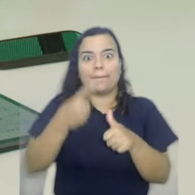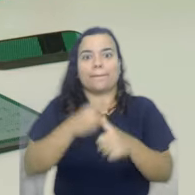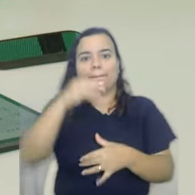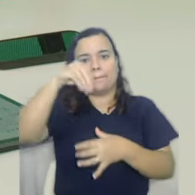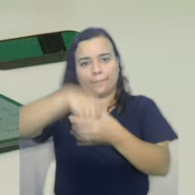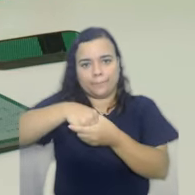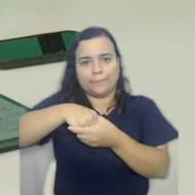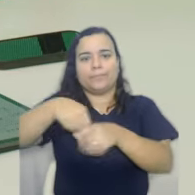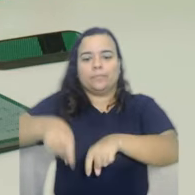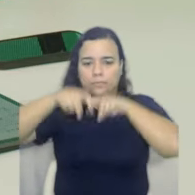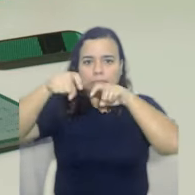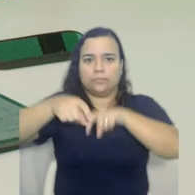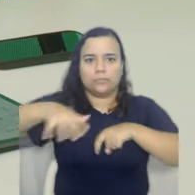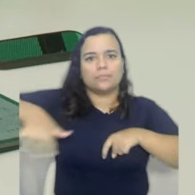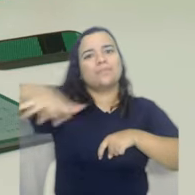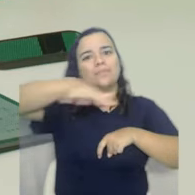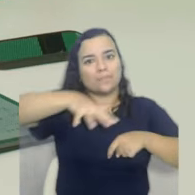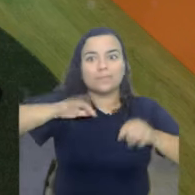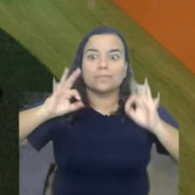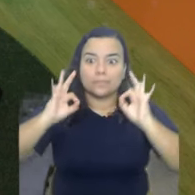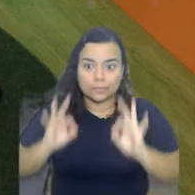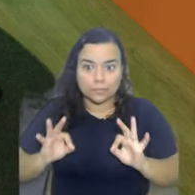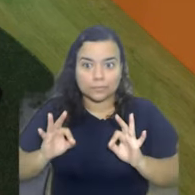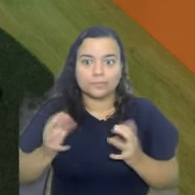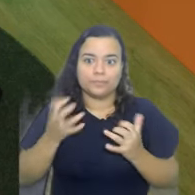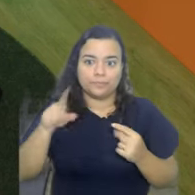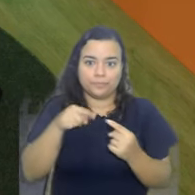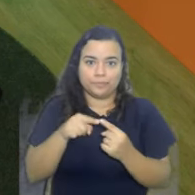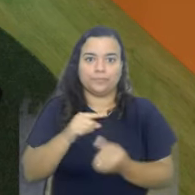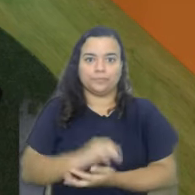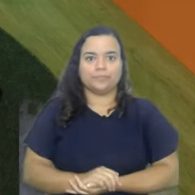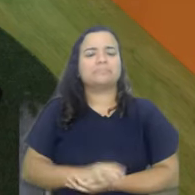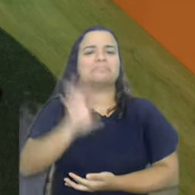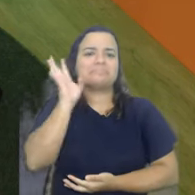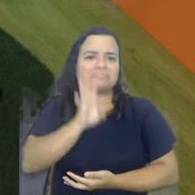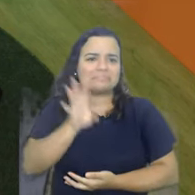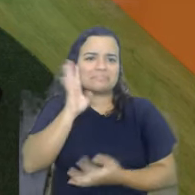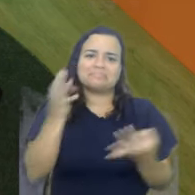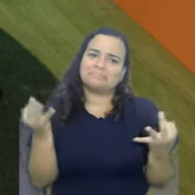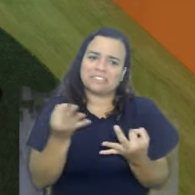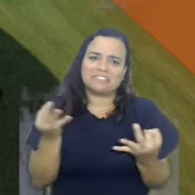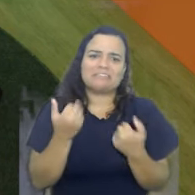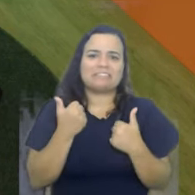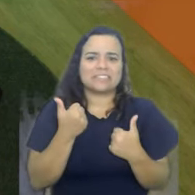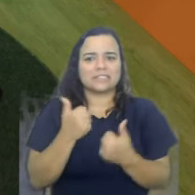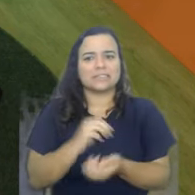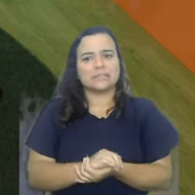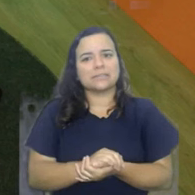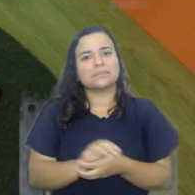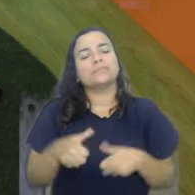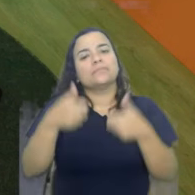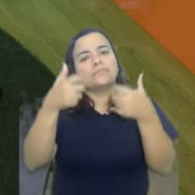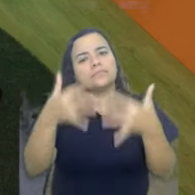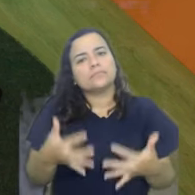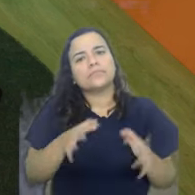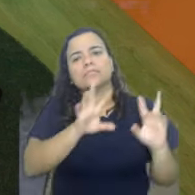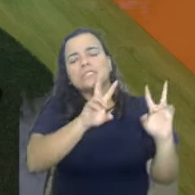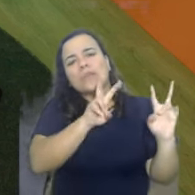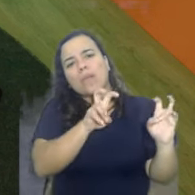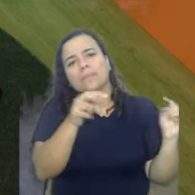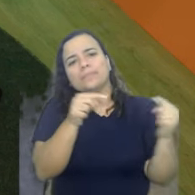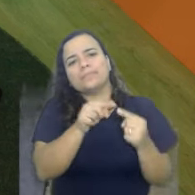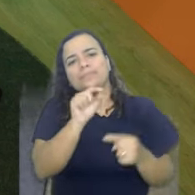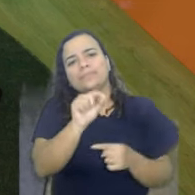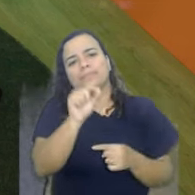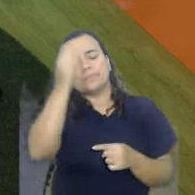cara é isso que a gente tá querendo fazer perfeito tu fala eh confirma muito a coisa do da da do